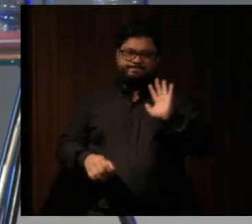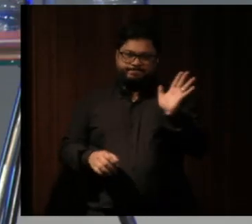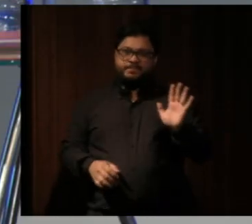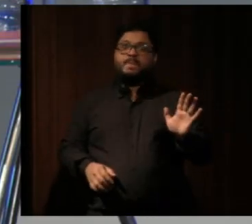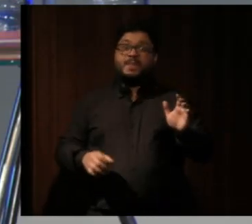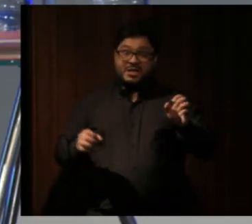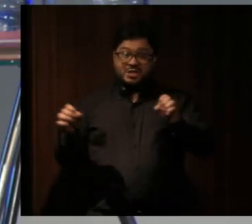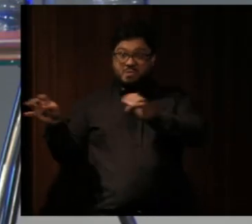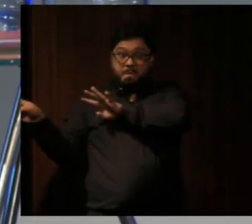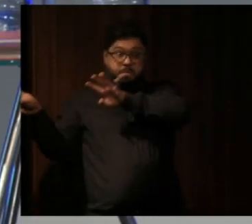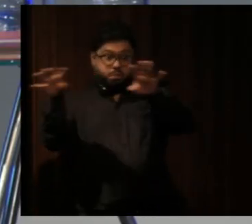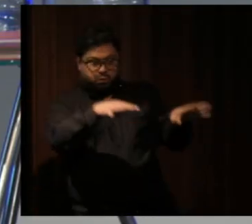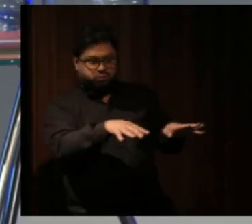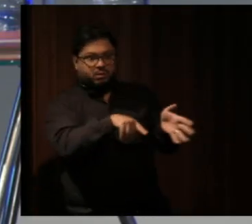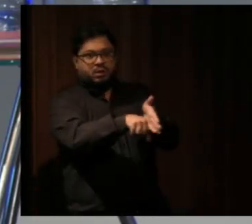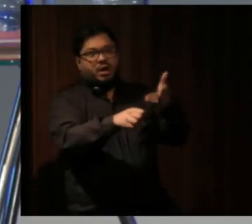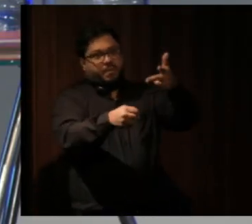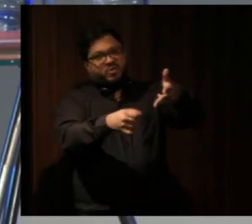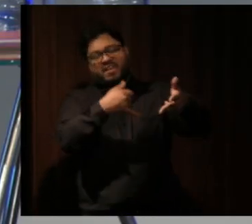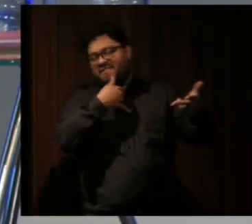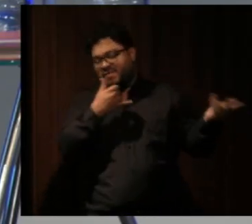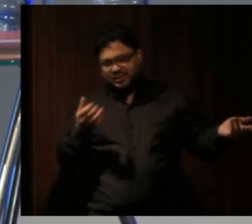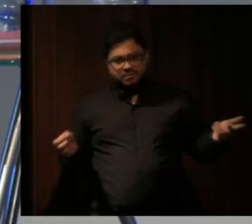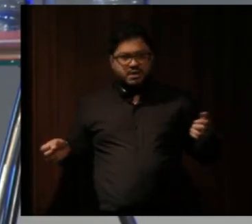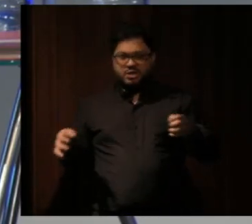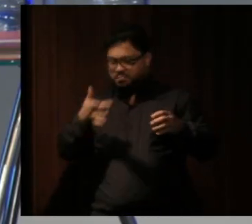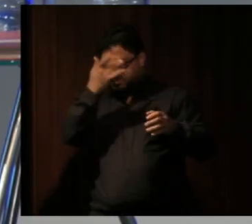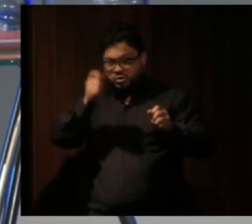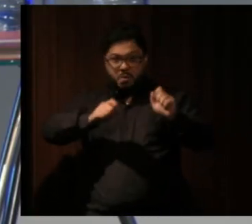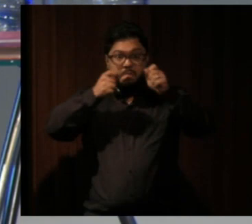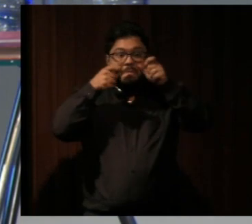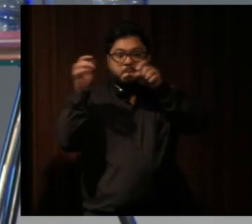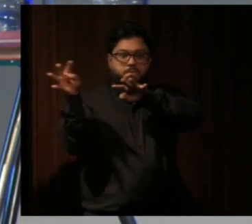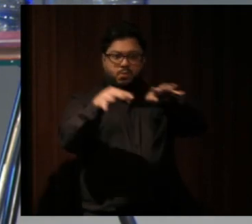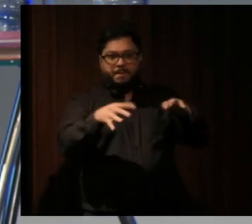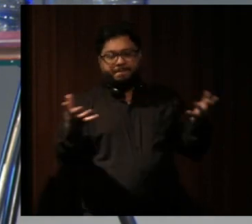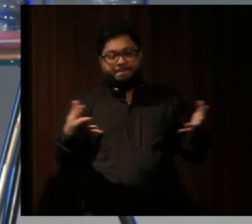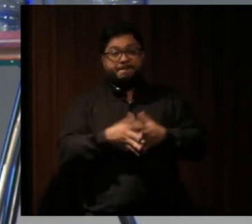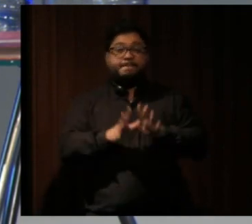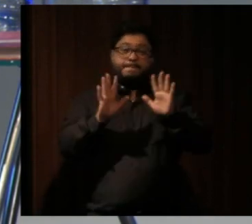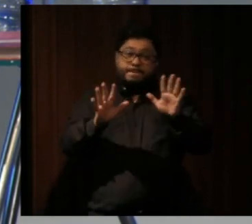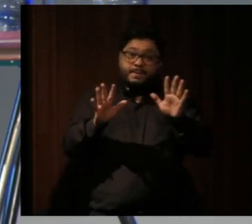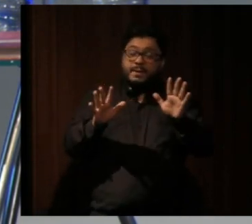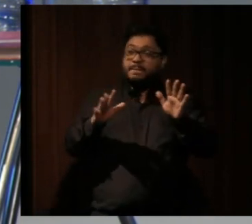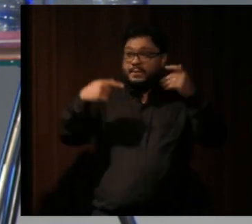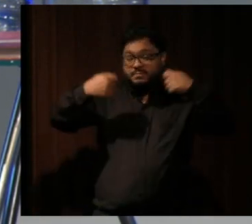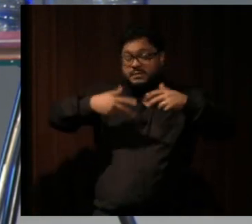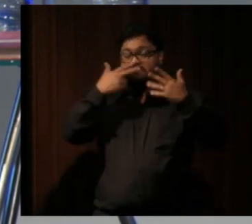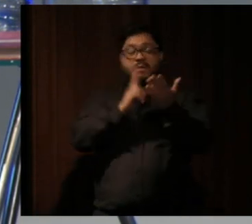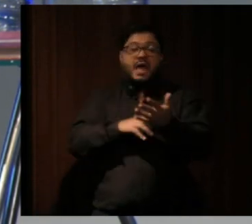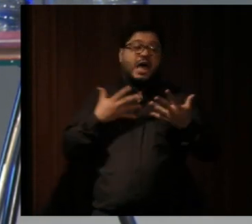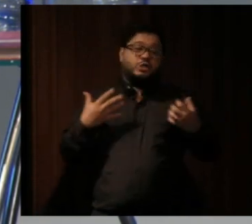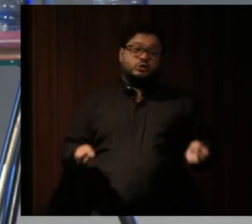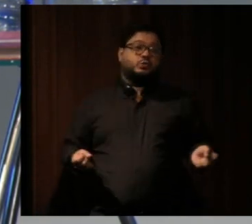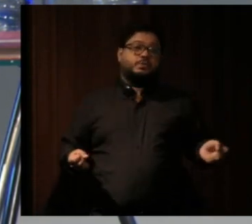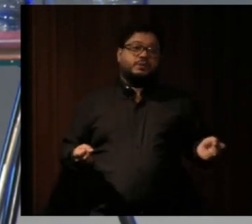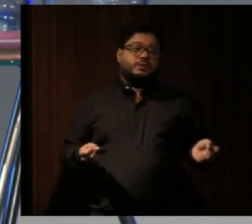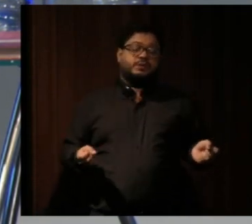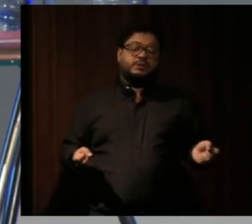dá muita audiência essa cobertura infelizmente dá muita audiência né mas aí a gente tem que assumir